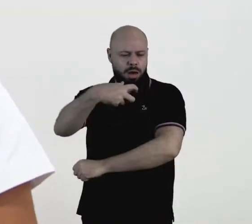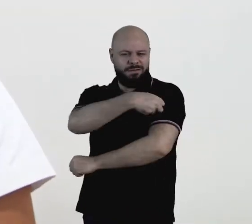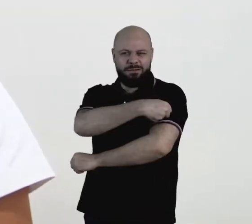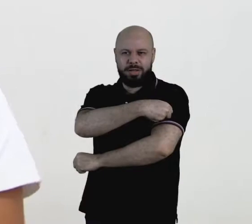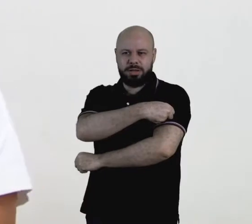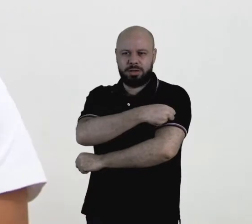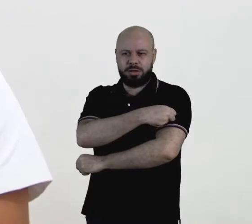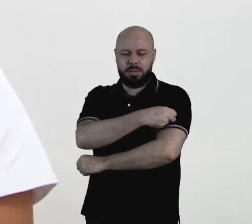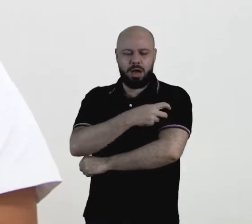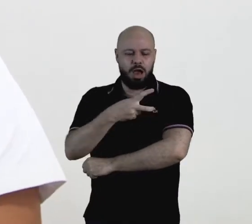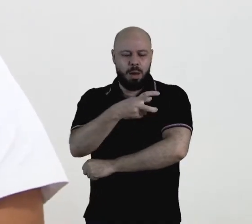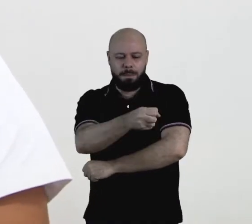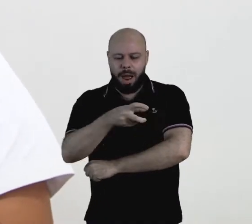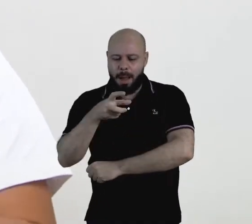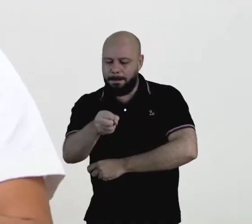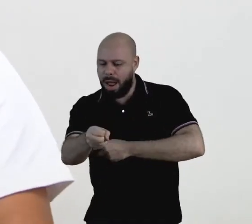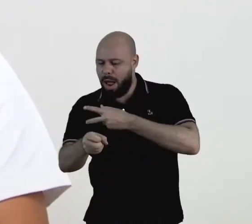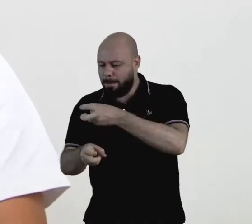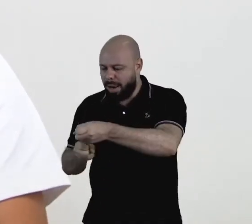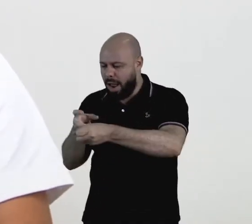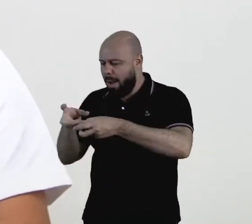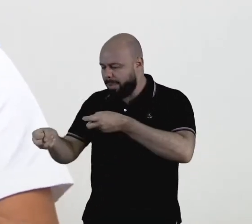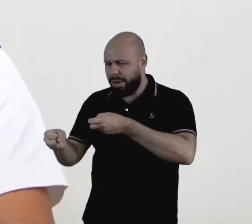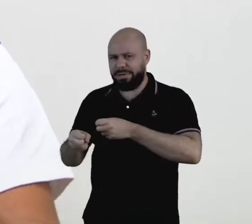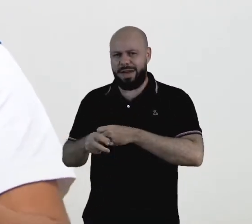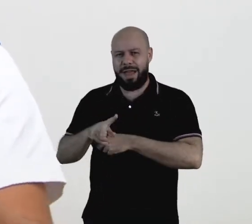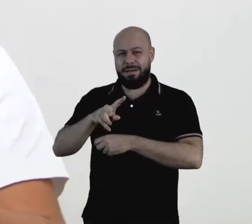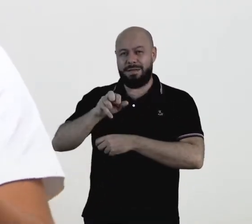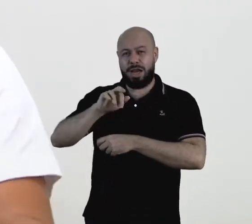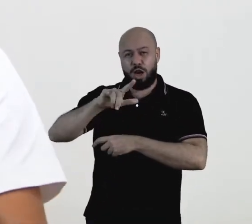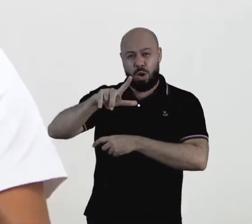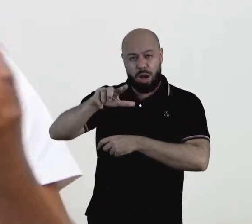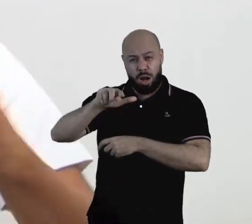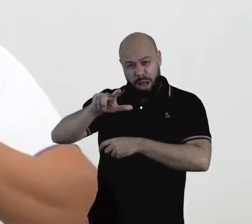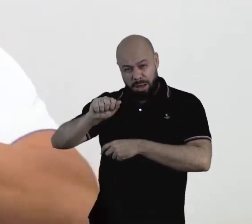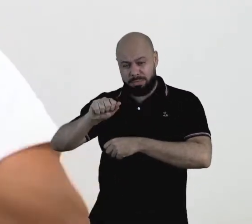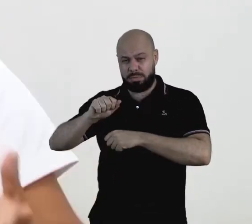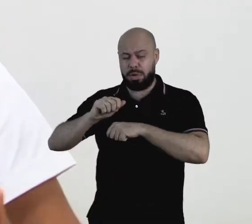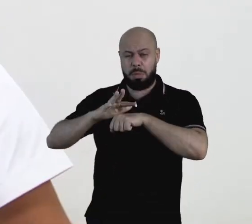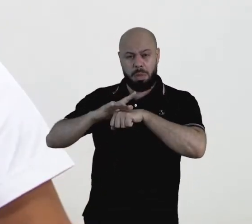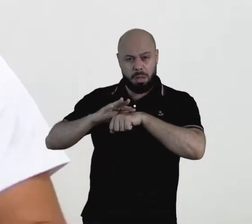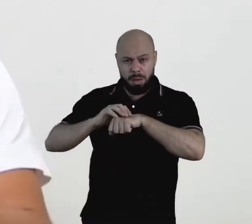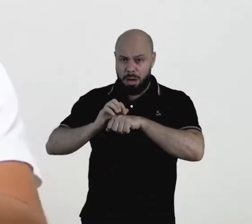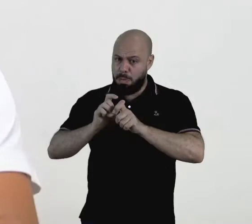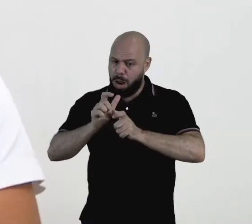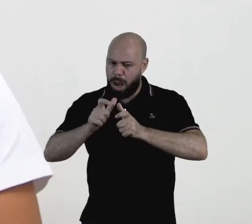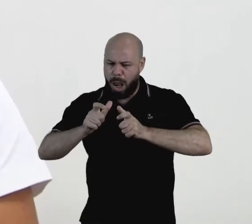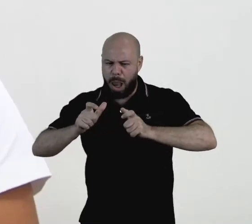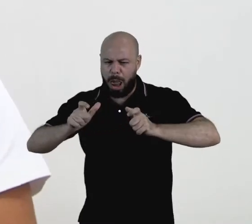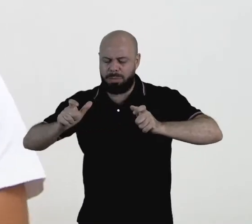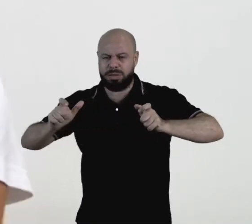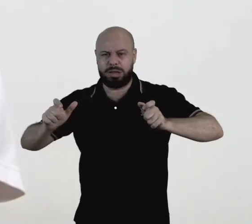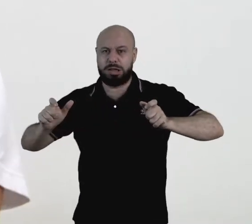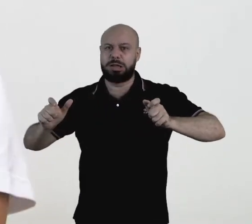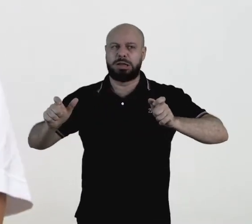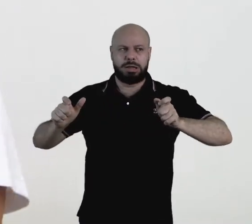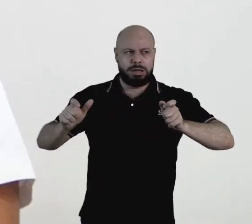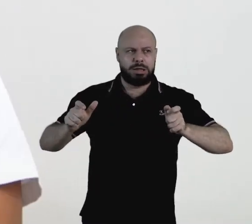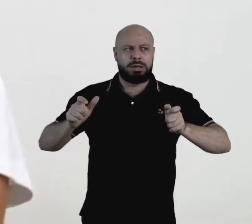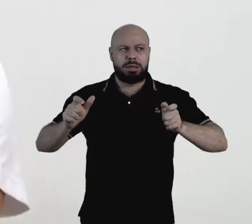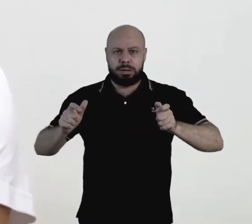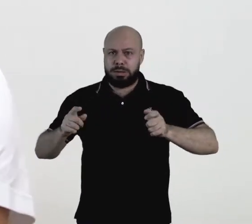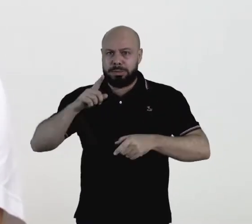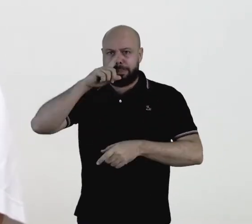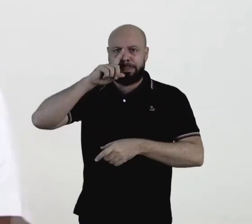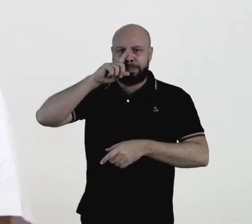Bem, como a doença da varíola ela estava provocando um problema muito grande sanitário na região,